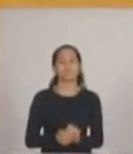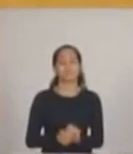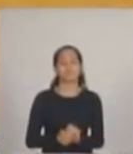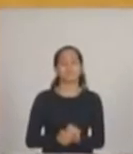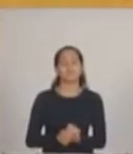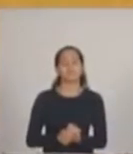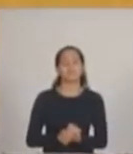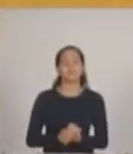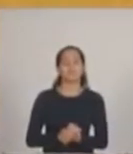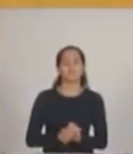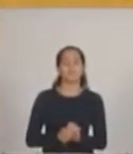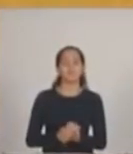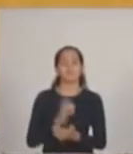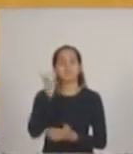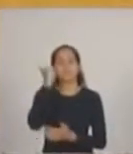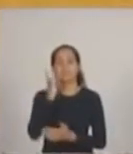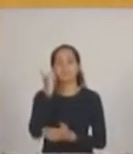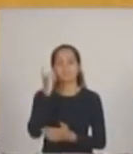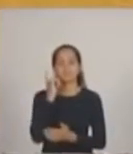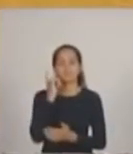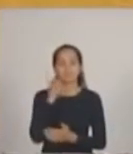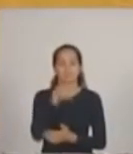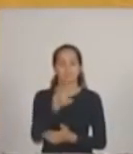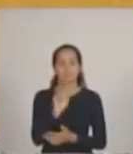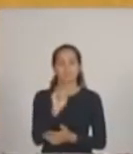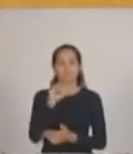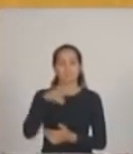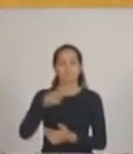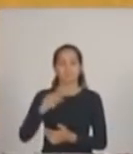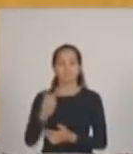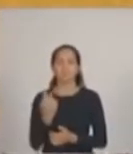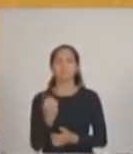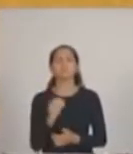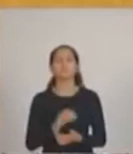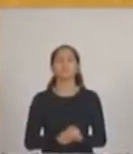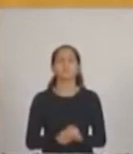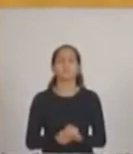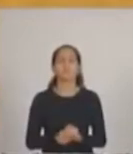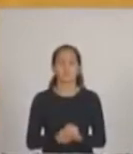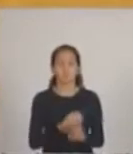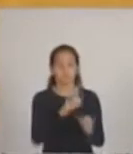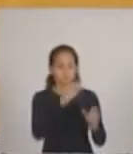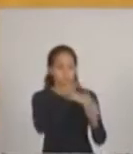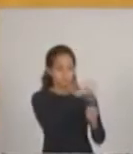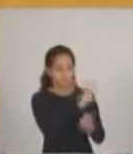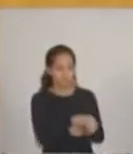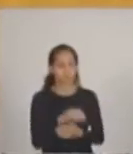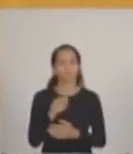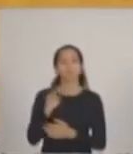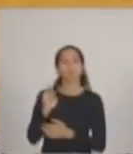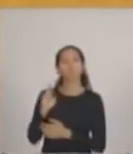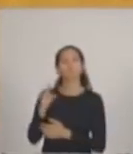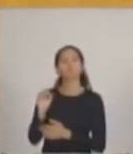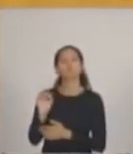Próximo, como vota o deputado Alexandre Chambinho? Voto sim, senhor presidente. Vota sim. Como vota o deputado Bruno Lamas?